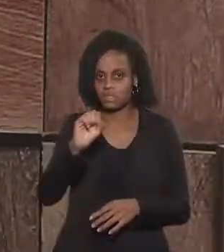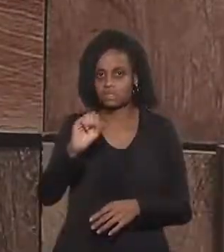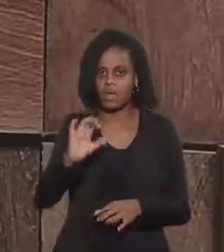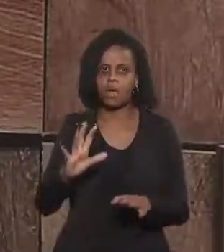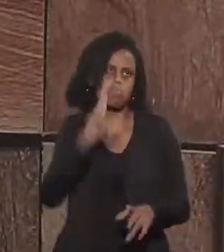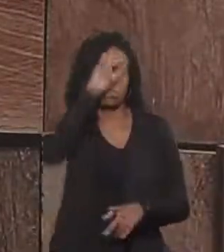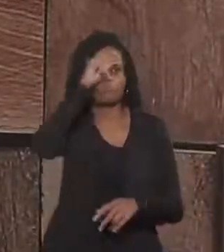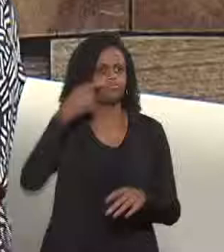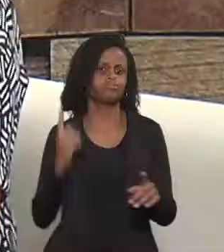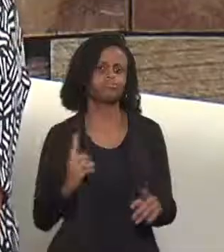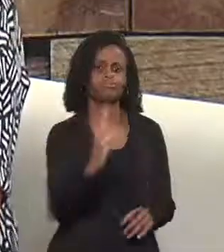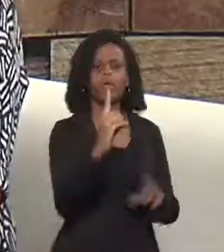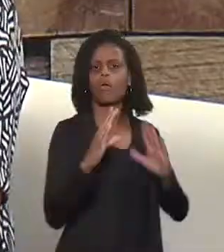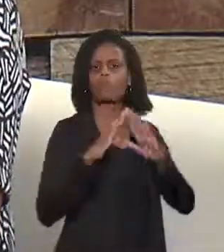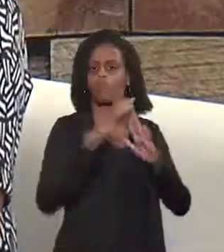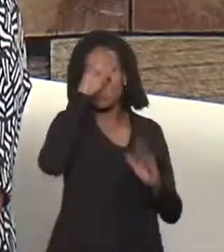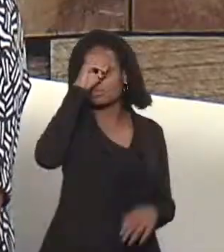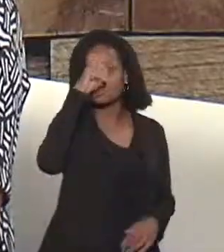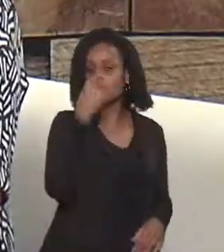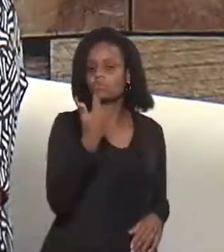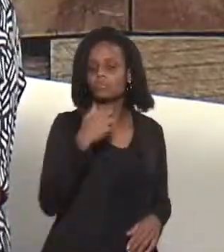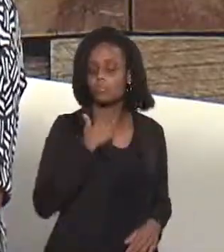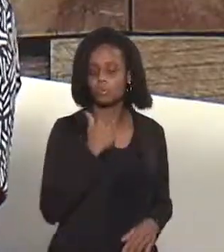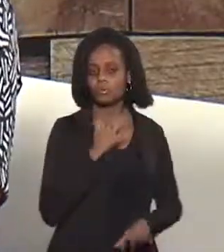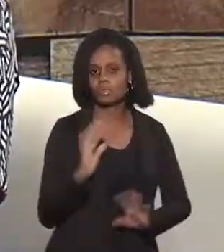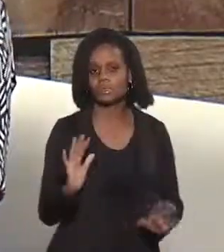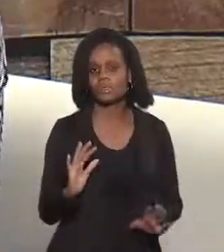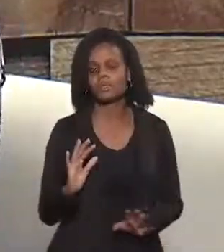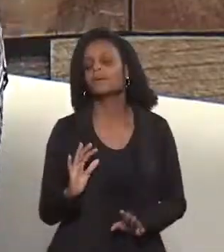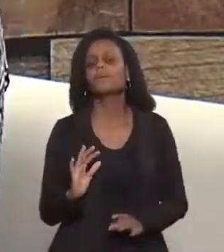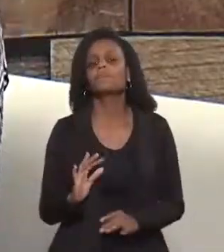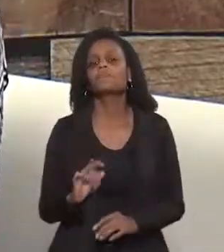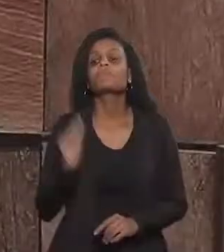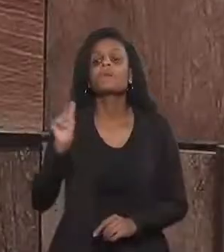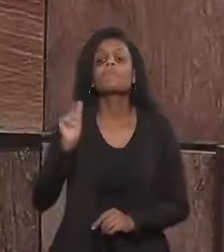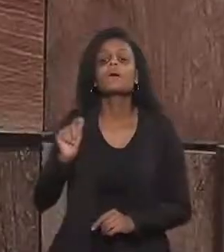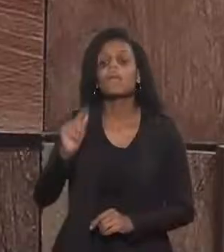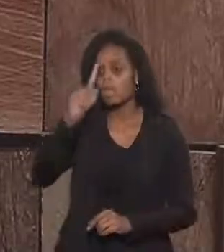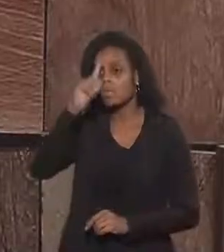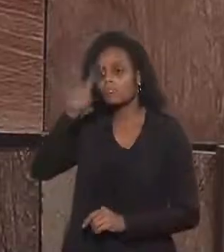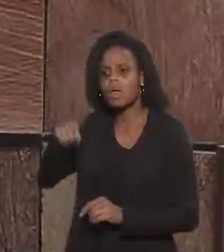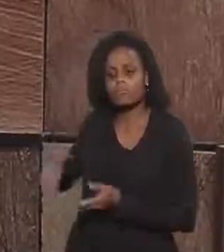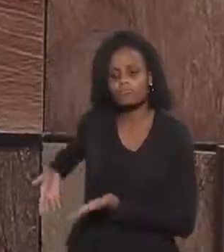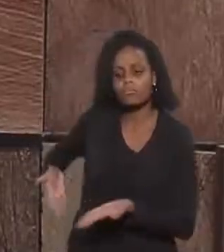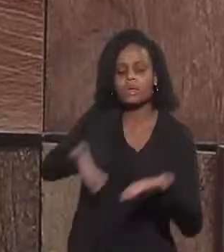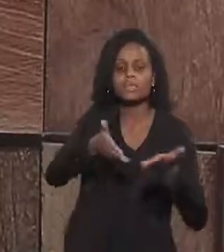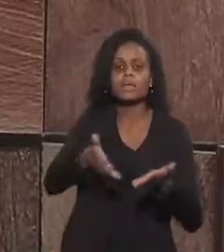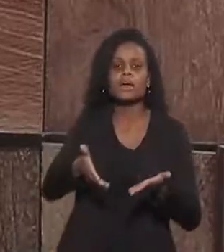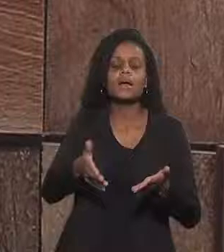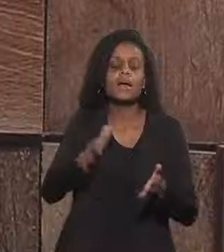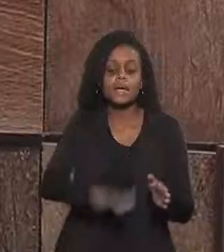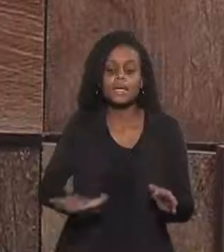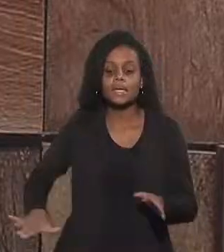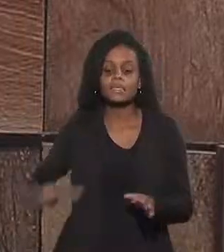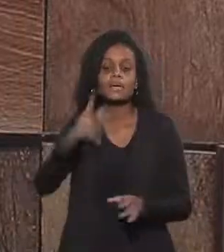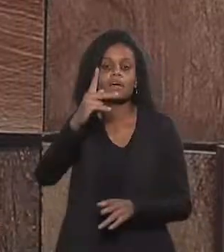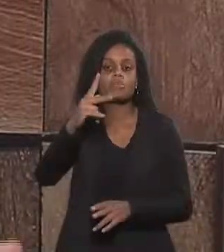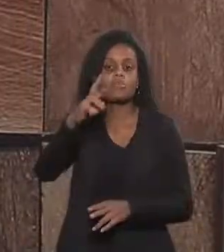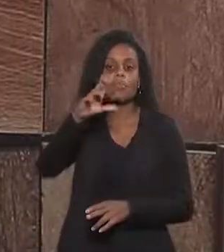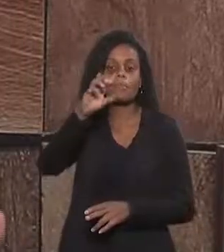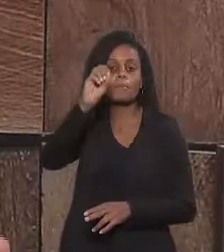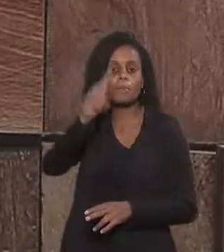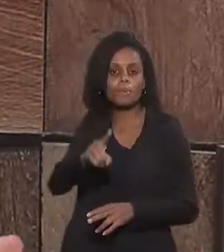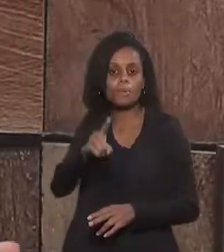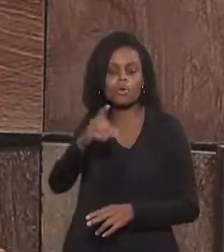isso. Mas quem encaminha essa criança para o pró-criança? Geralmente, a criança está lá na fila do hospital público, então que